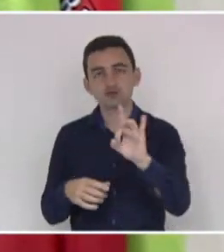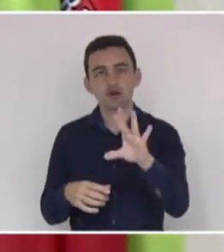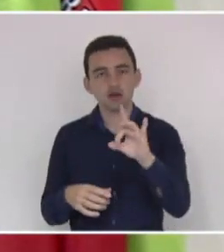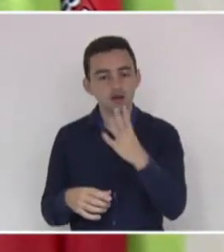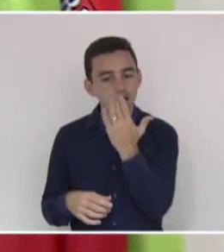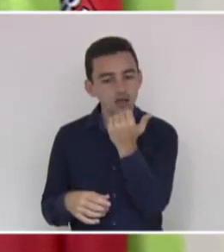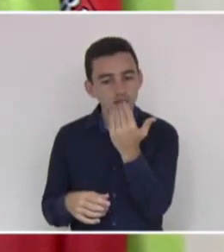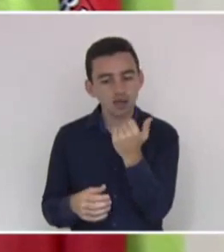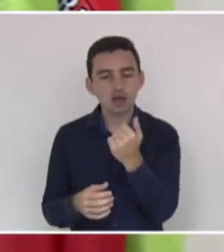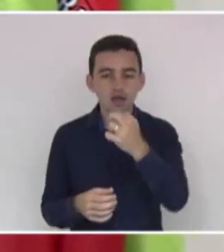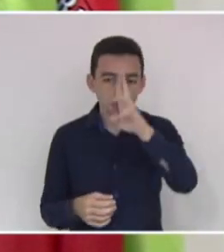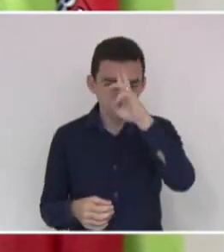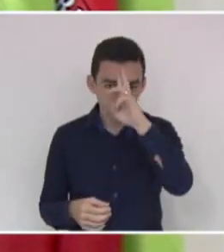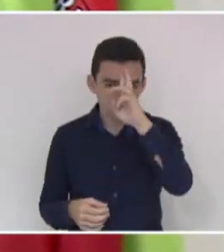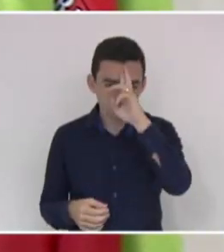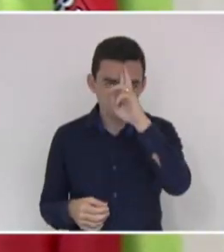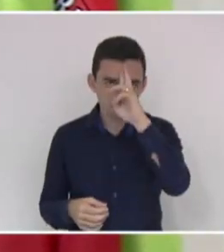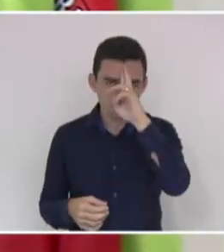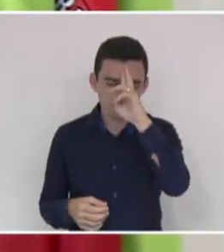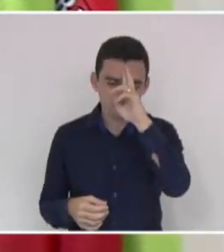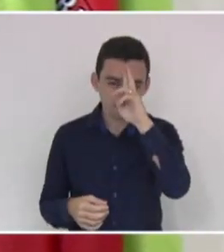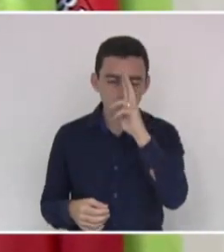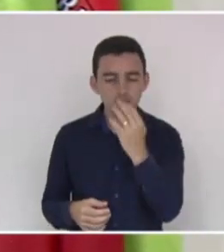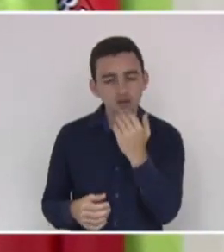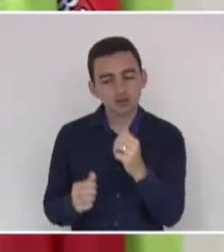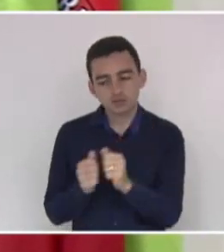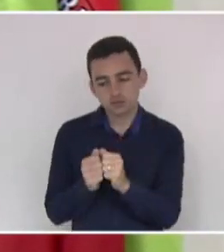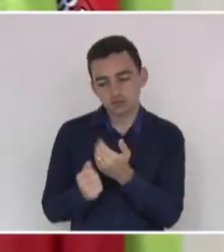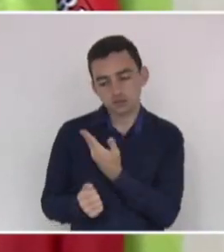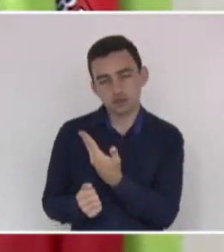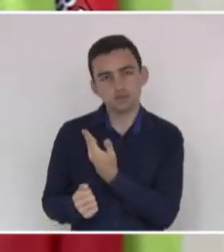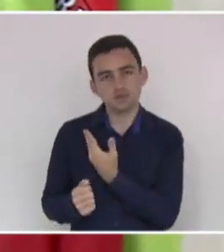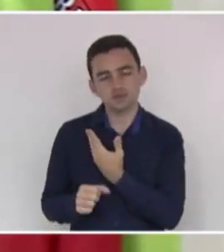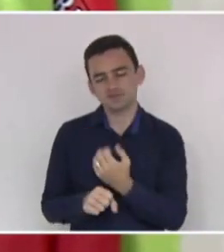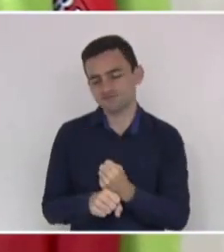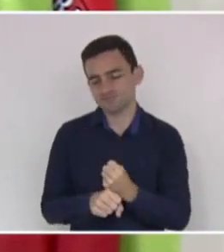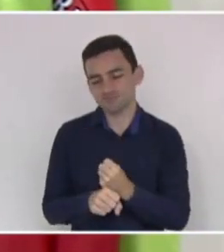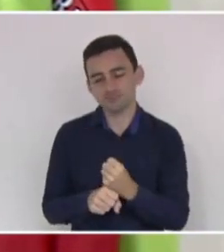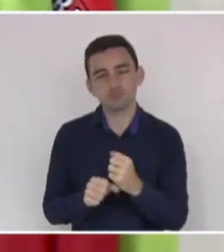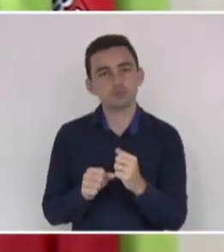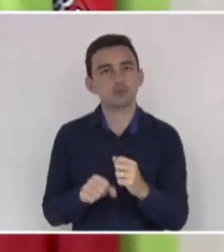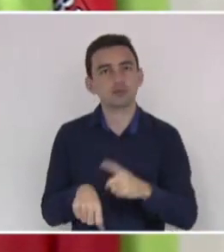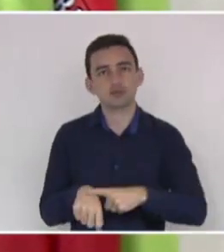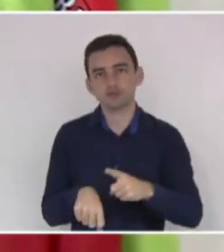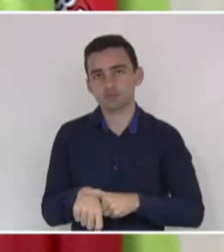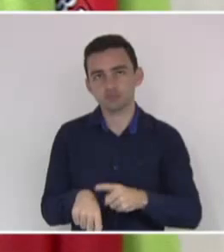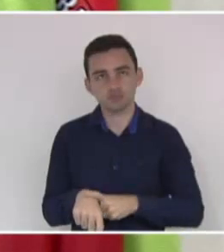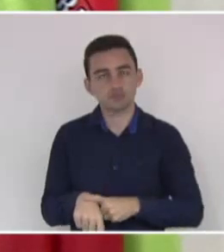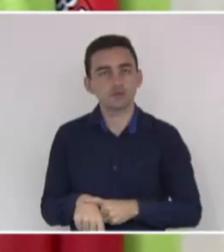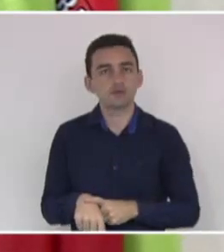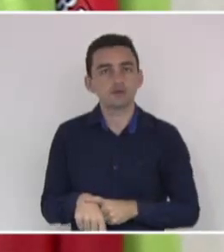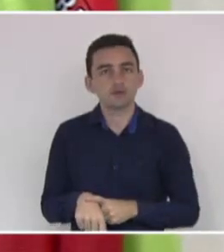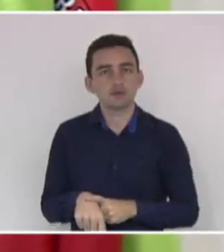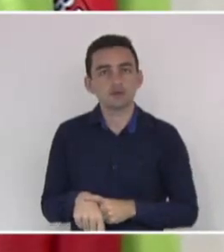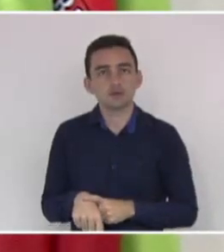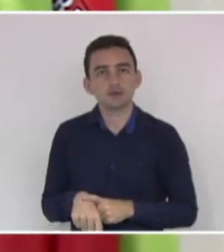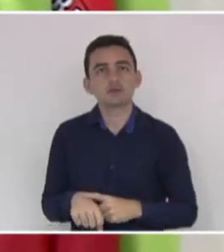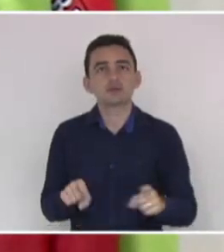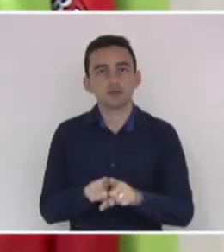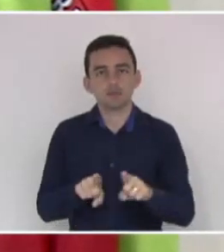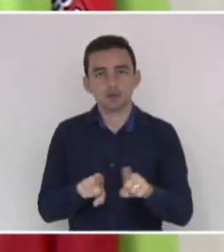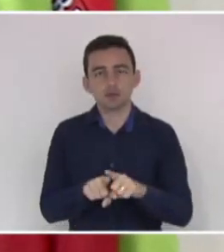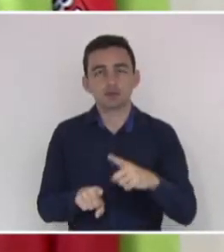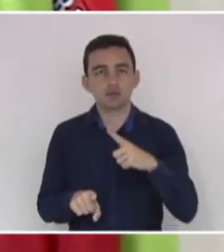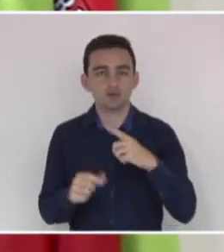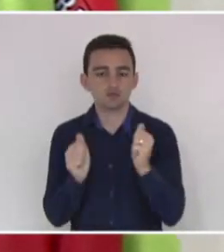companheiros, amigos, com os quais convivi aqui por longo tempo. Inclusive, tivemos a presença lá do prefeito Juarez